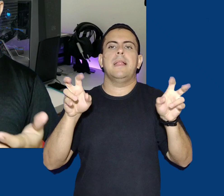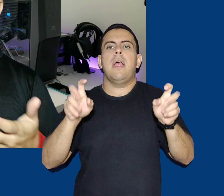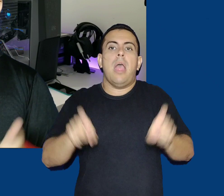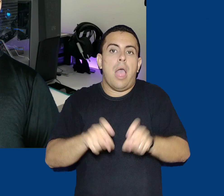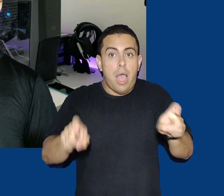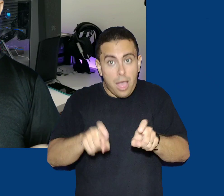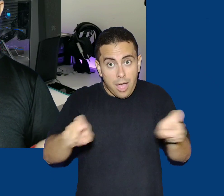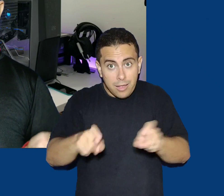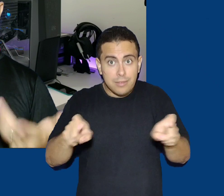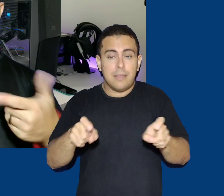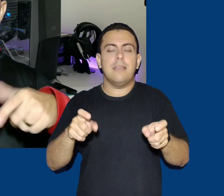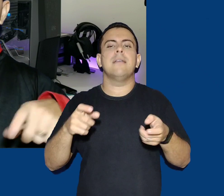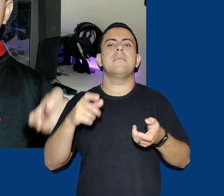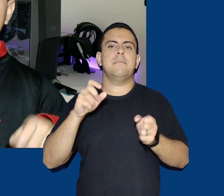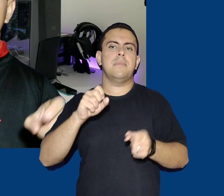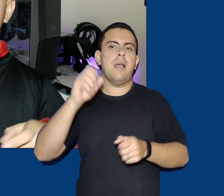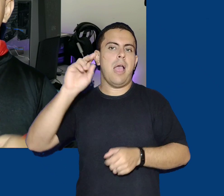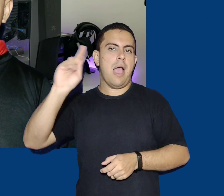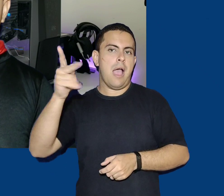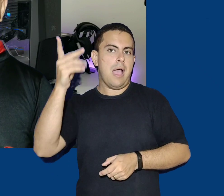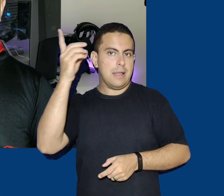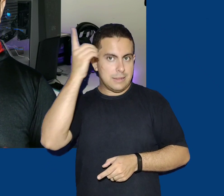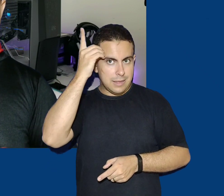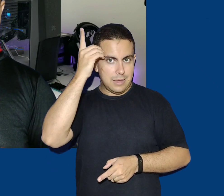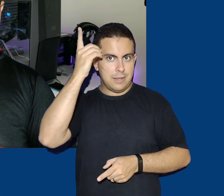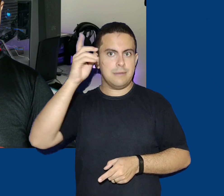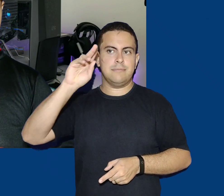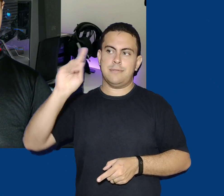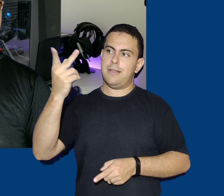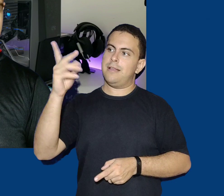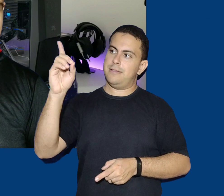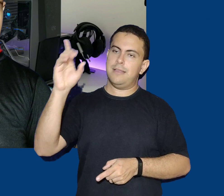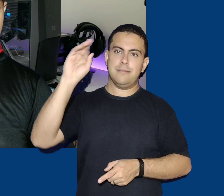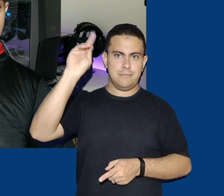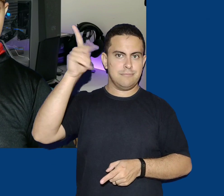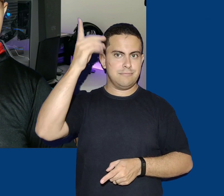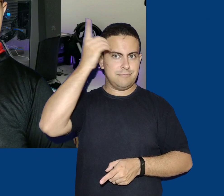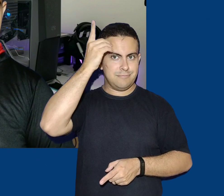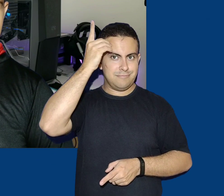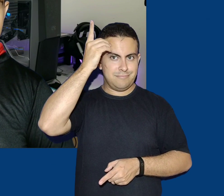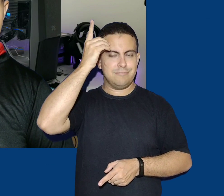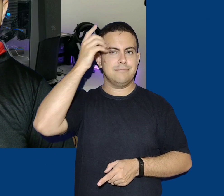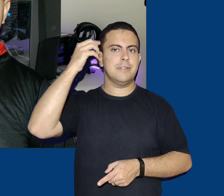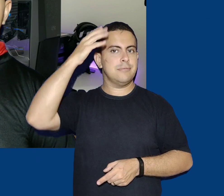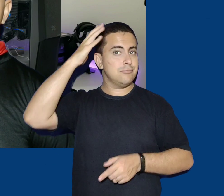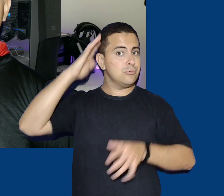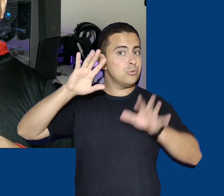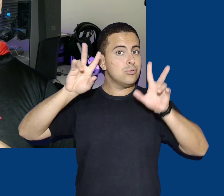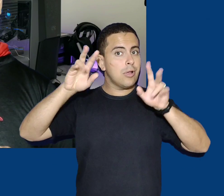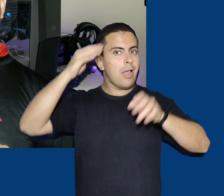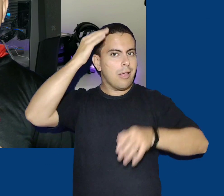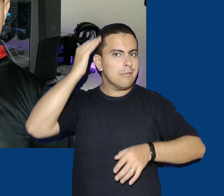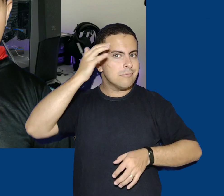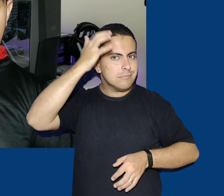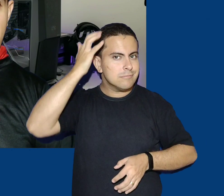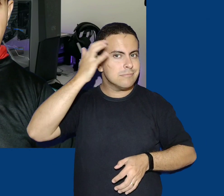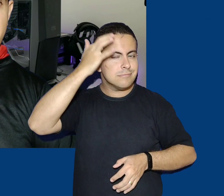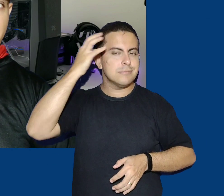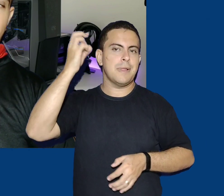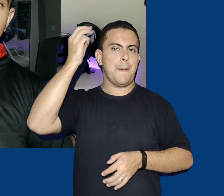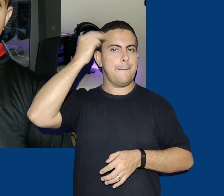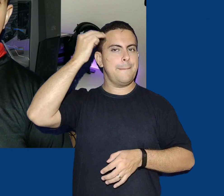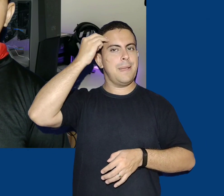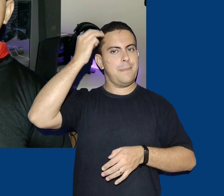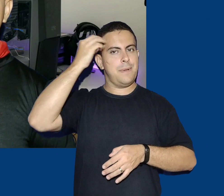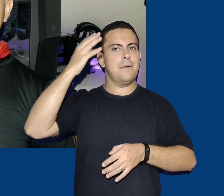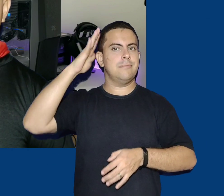por exemplo, seja um HD, Vou falar de computador, HD, aí tem um sinal, faz um H e um D, HD. Então, tudo relacionado à